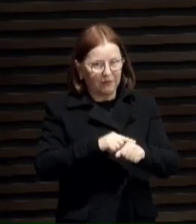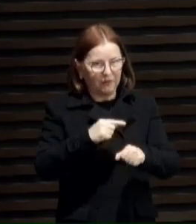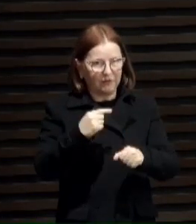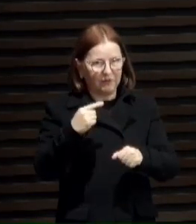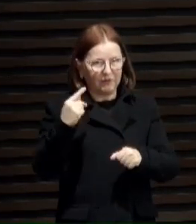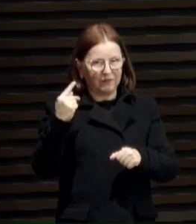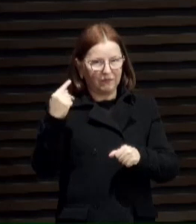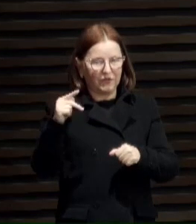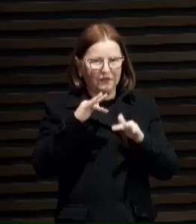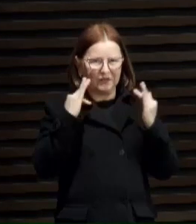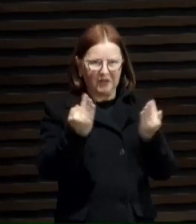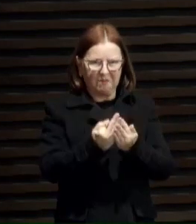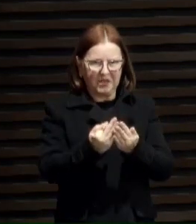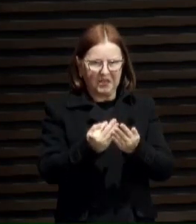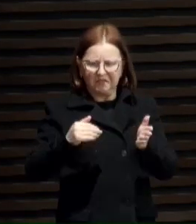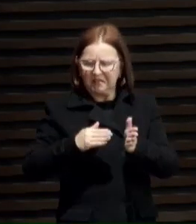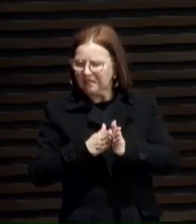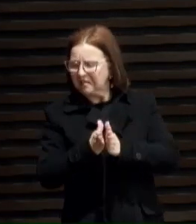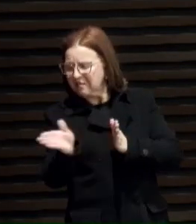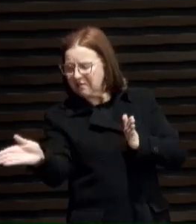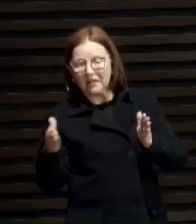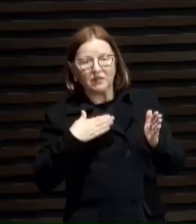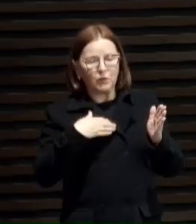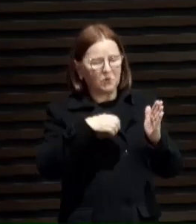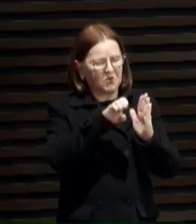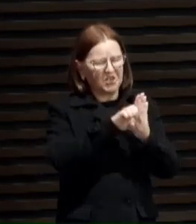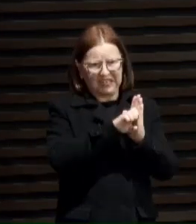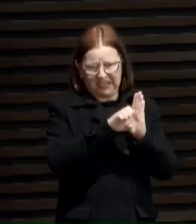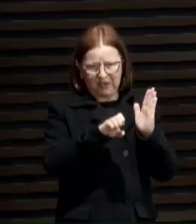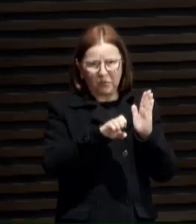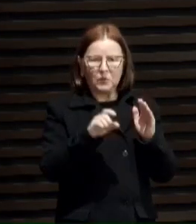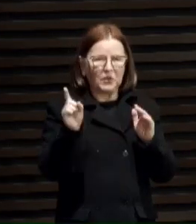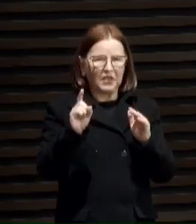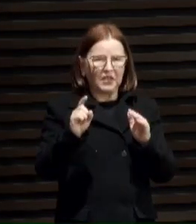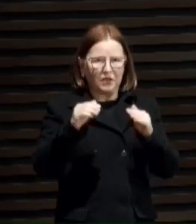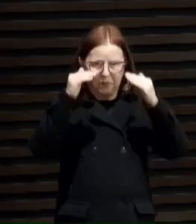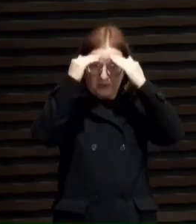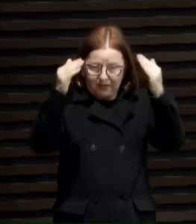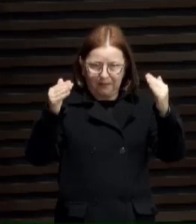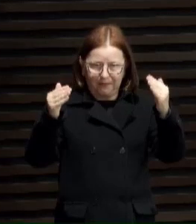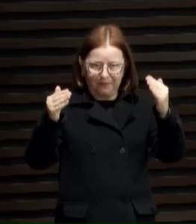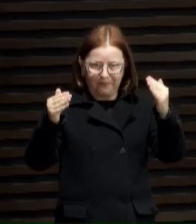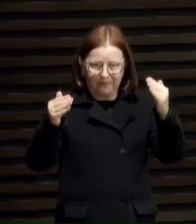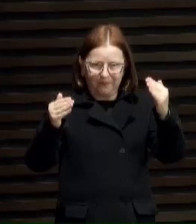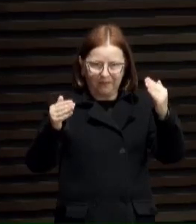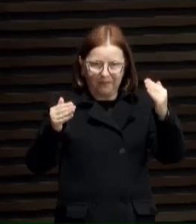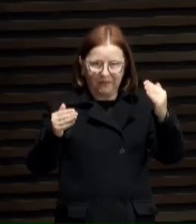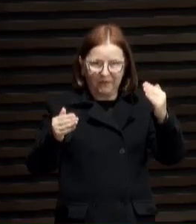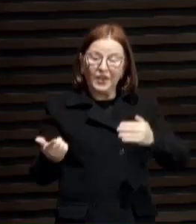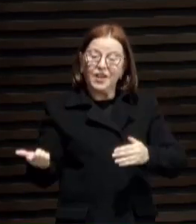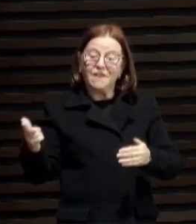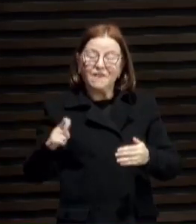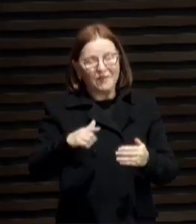meus estatutos, e não os guardastes. Tornai-vos para mim, e eu me tornarei